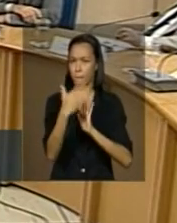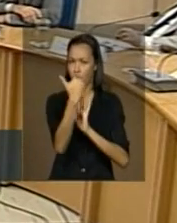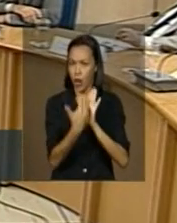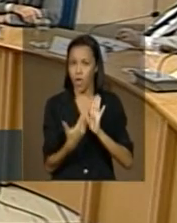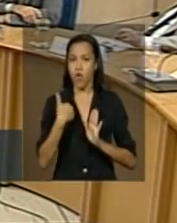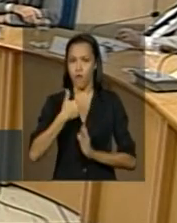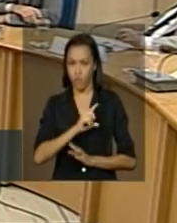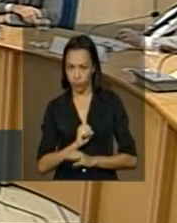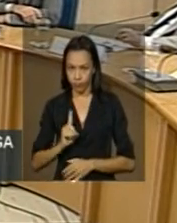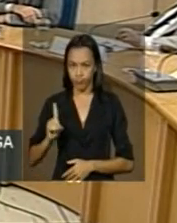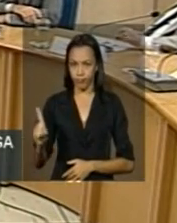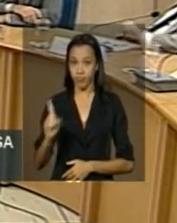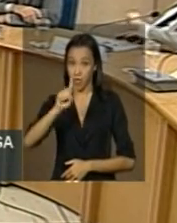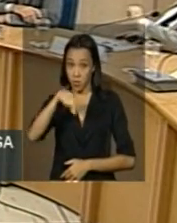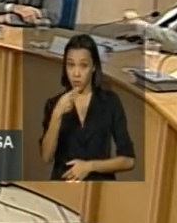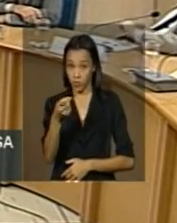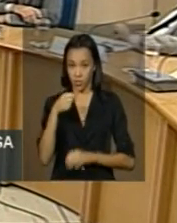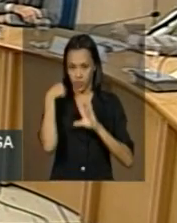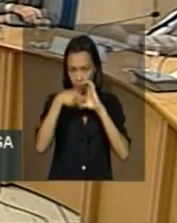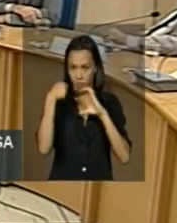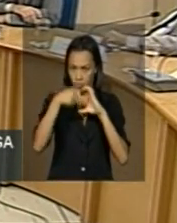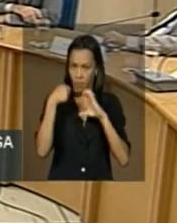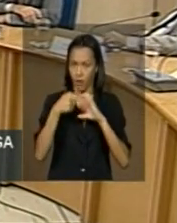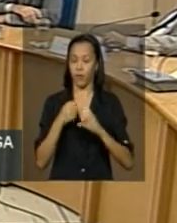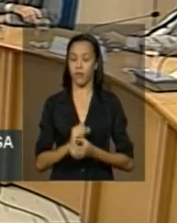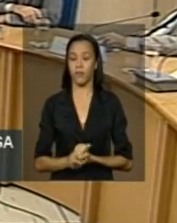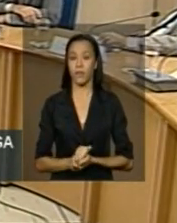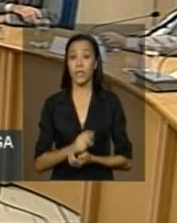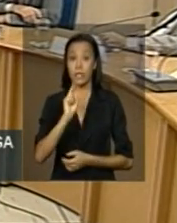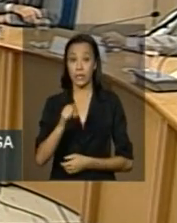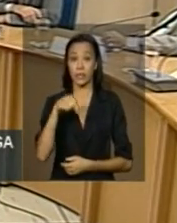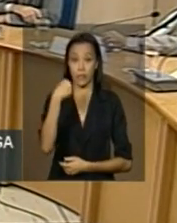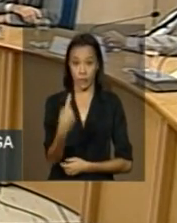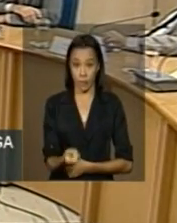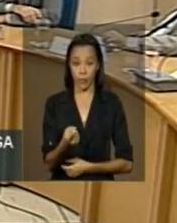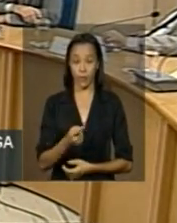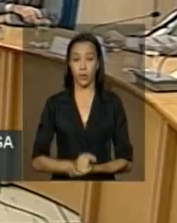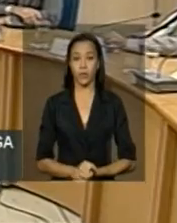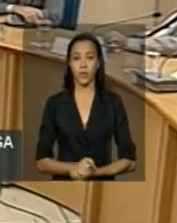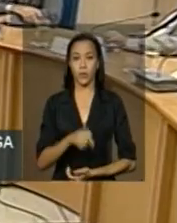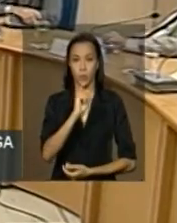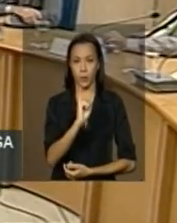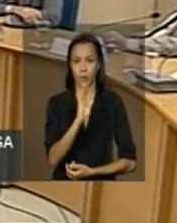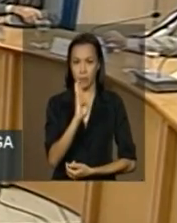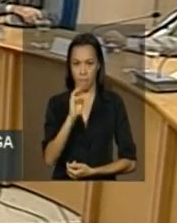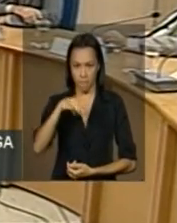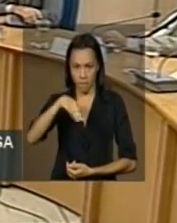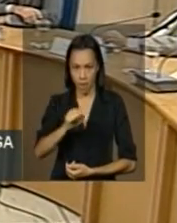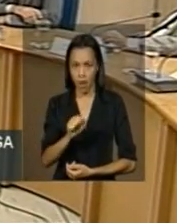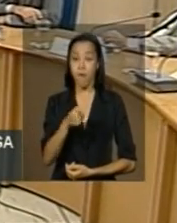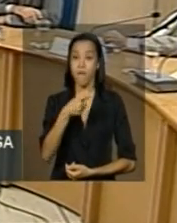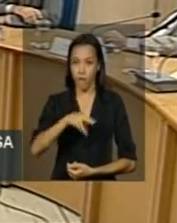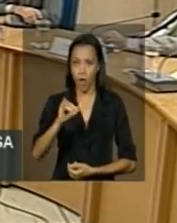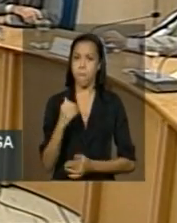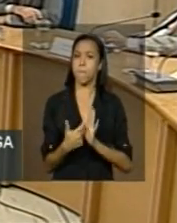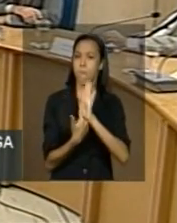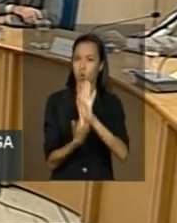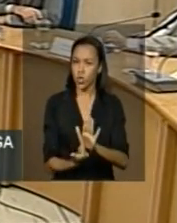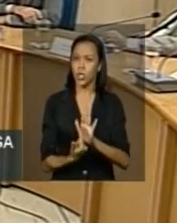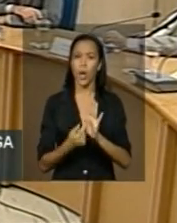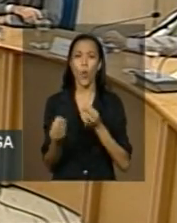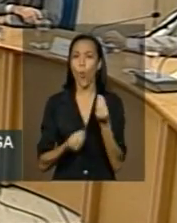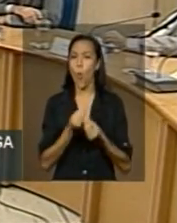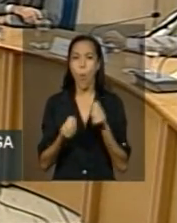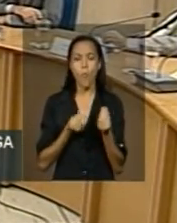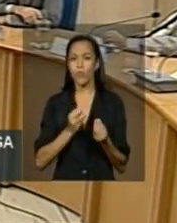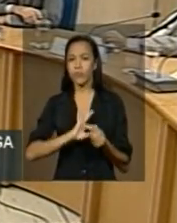vou sair daqui para vocês poderem filmar direitinho etc em seguida o Ibama apresenta os dados tá ok